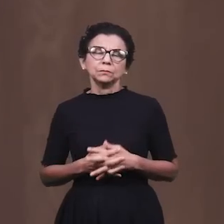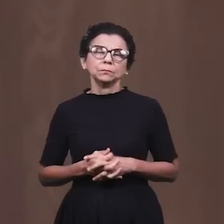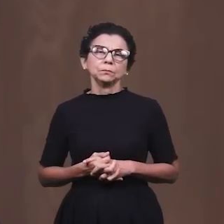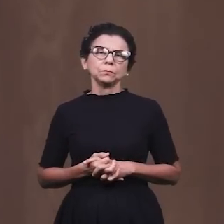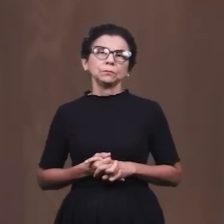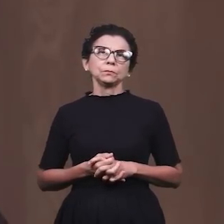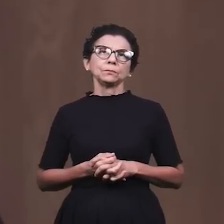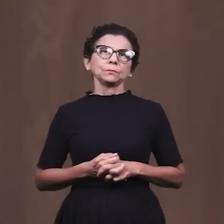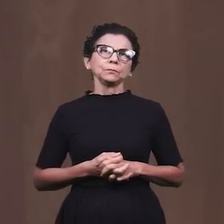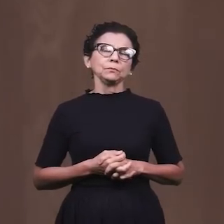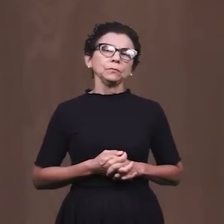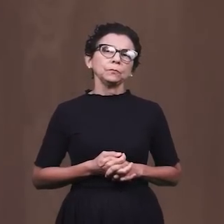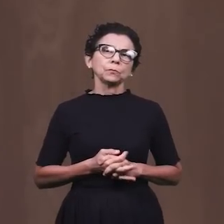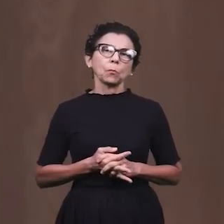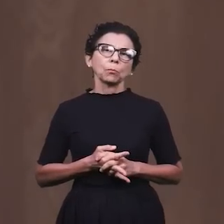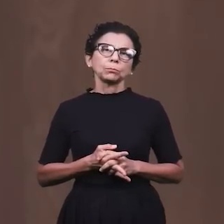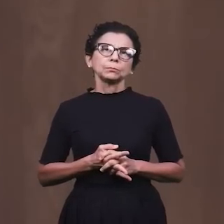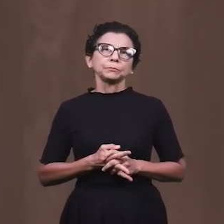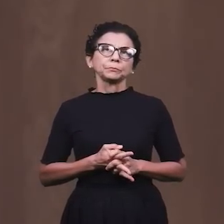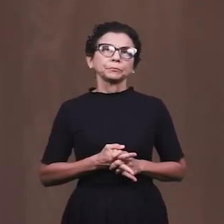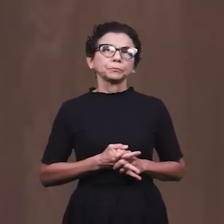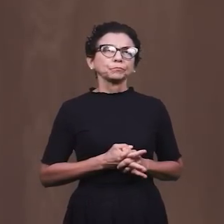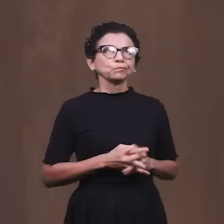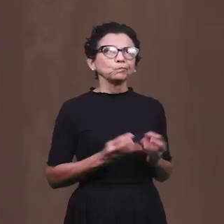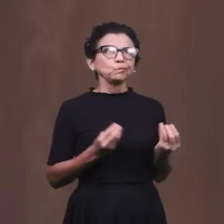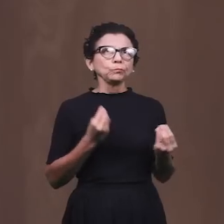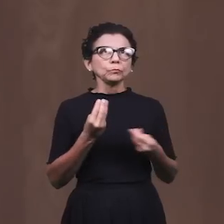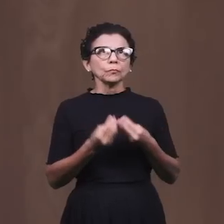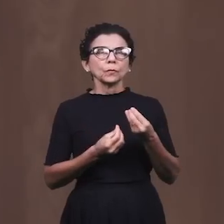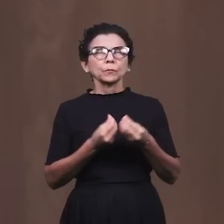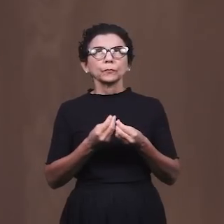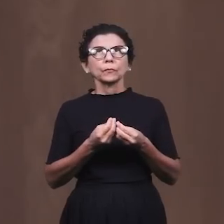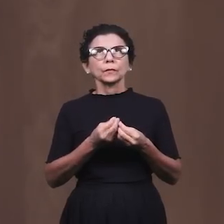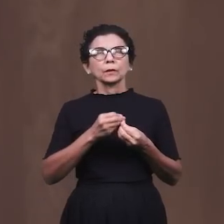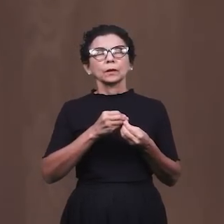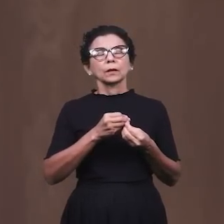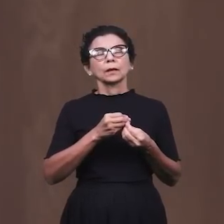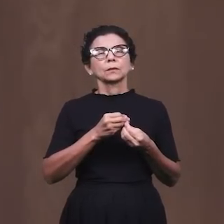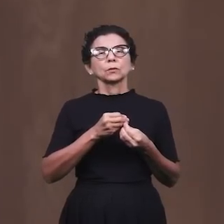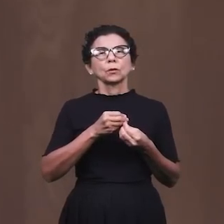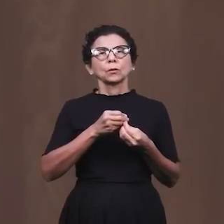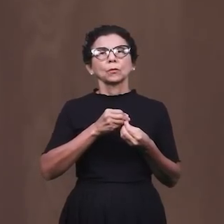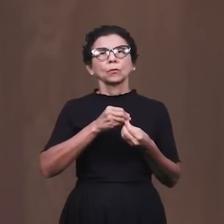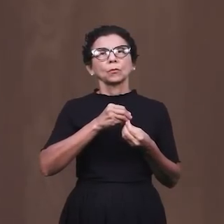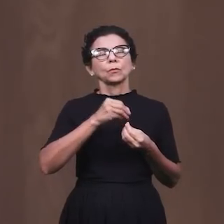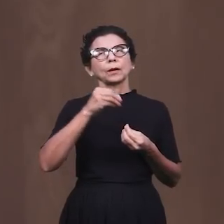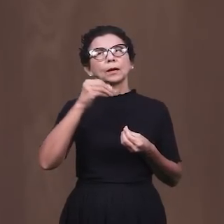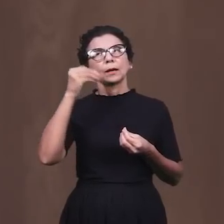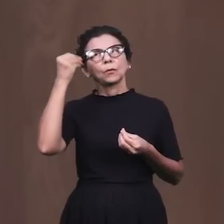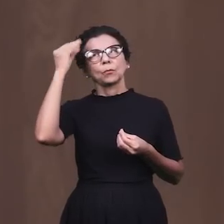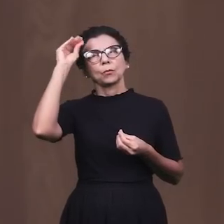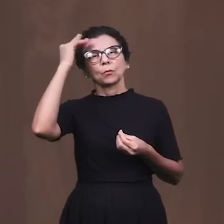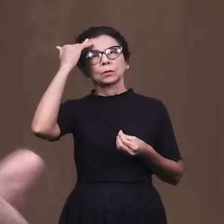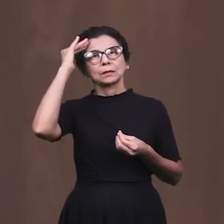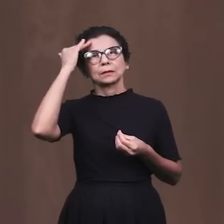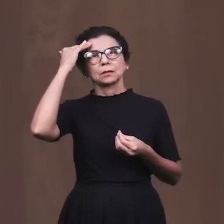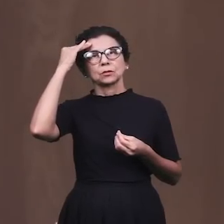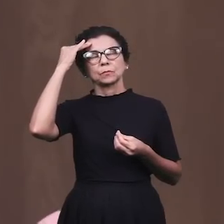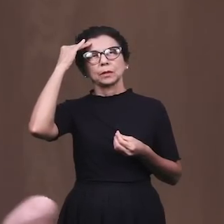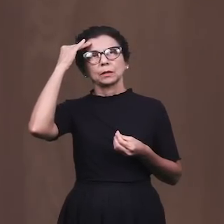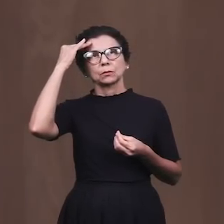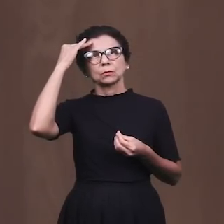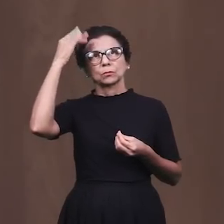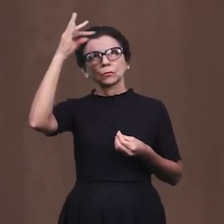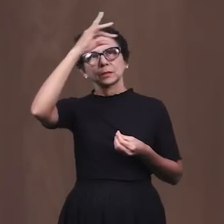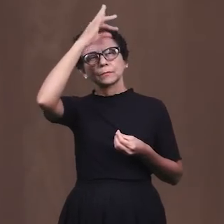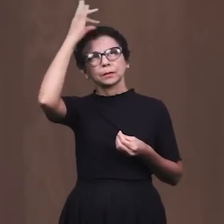ele é um dom que se processa, assim, no sentido de avaliar se a manifestação é do Espírito